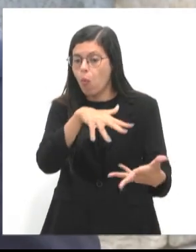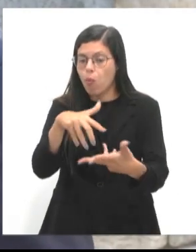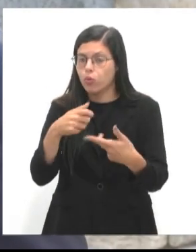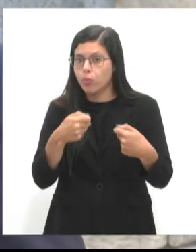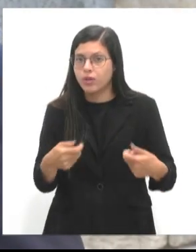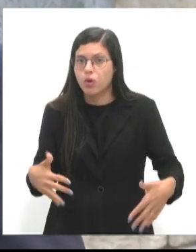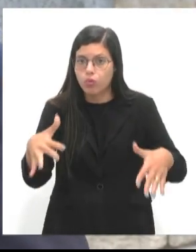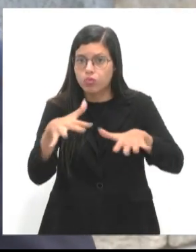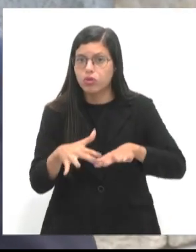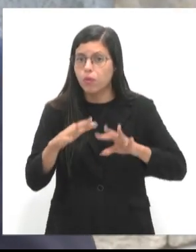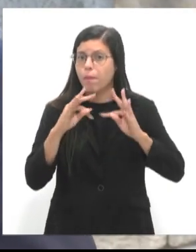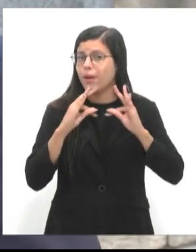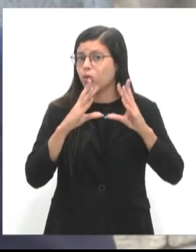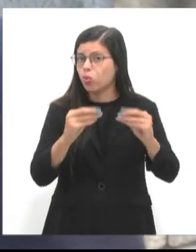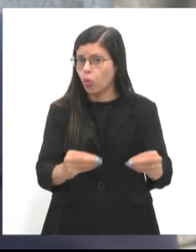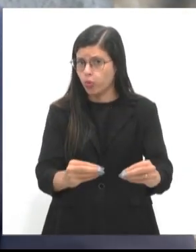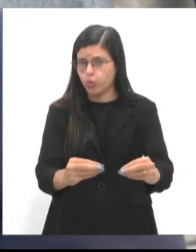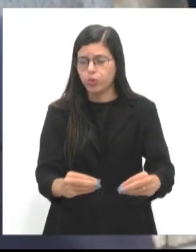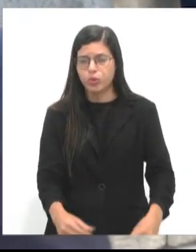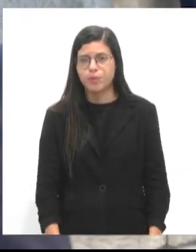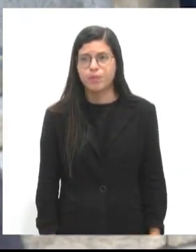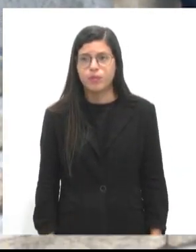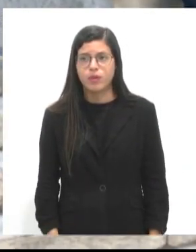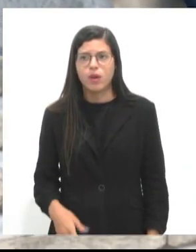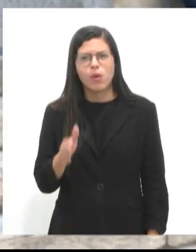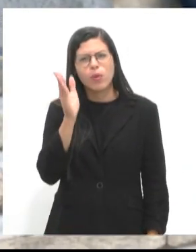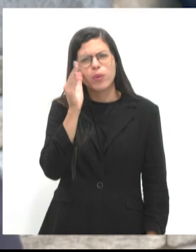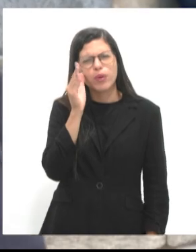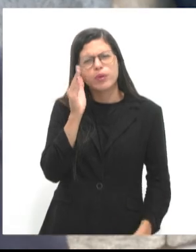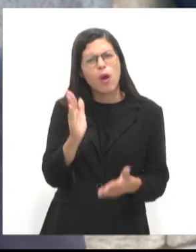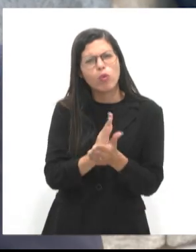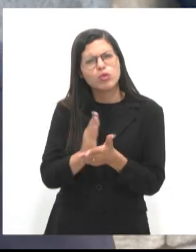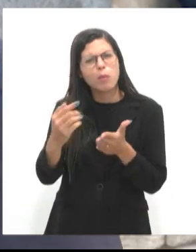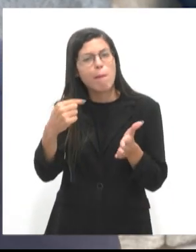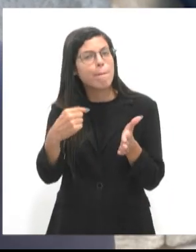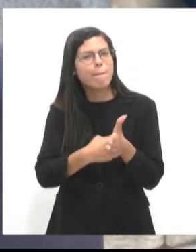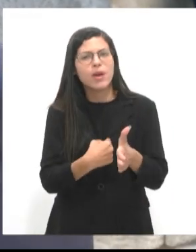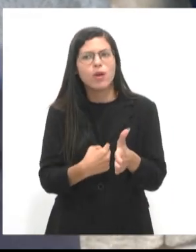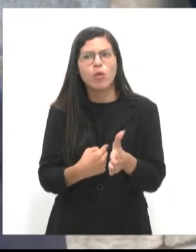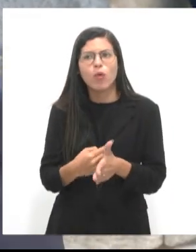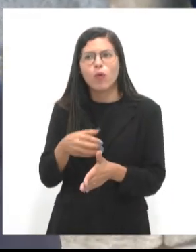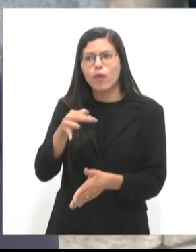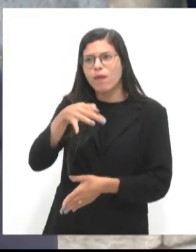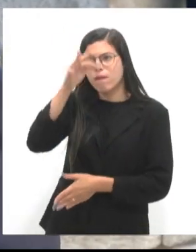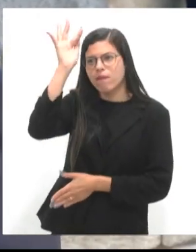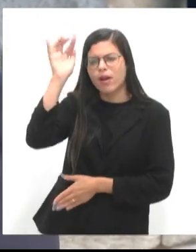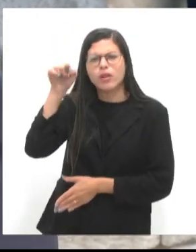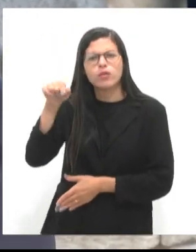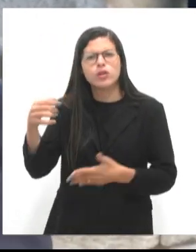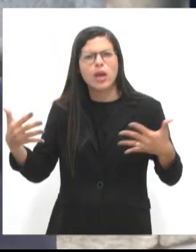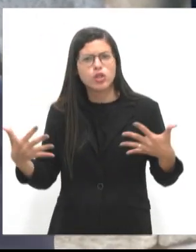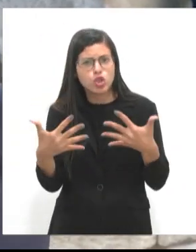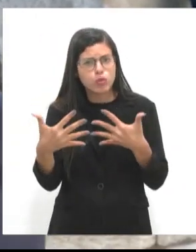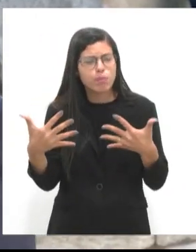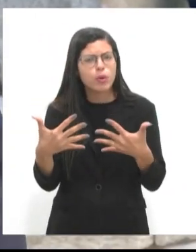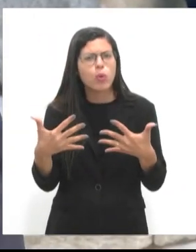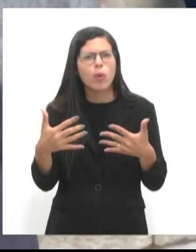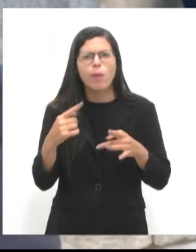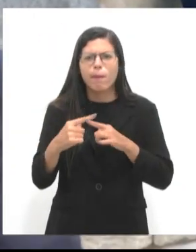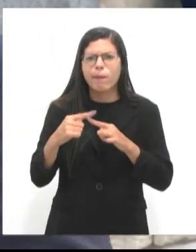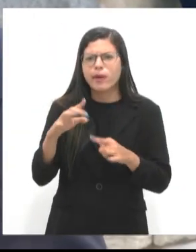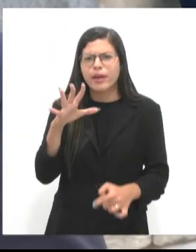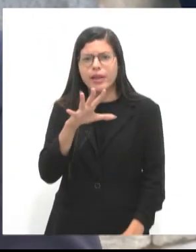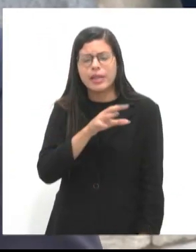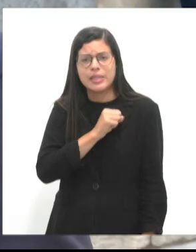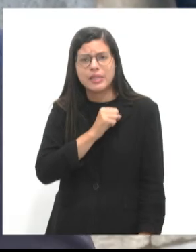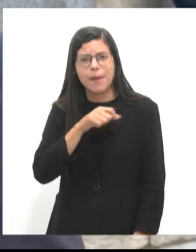mundo, né? E é curioso porque tem gente que me pergunta isso. Fala, Fred, mas você é um homem típico. Por que esse amor tão grande